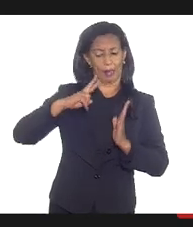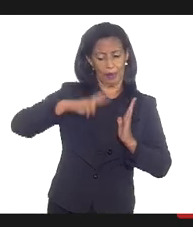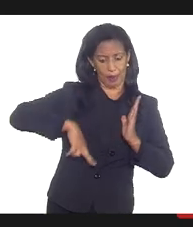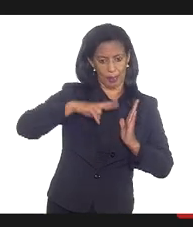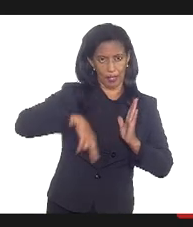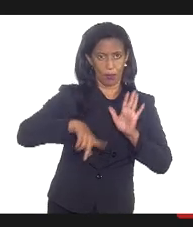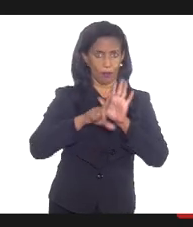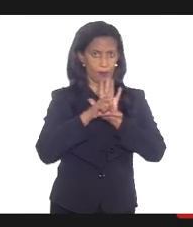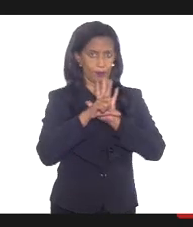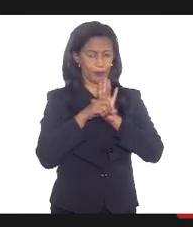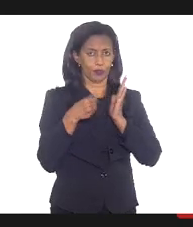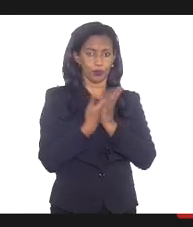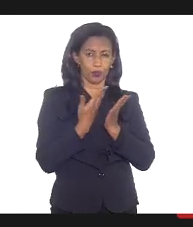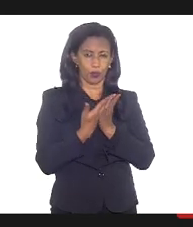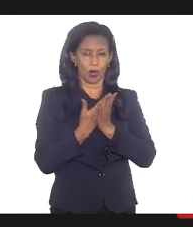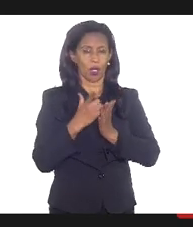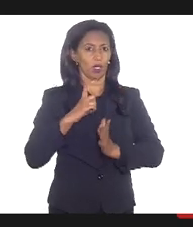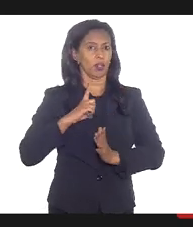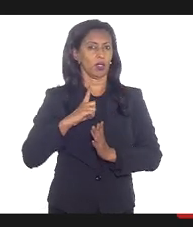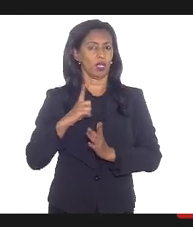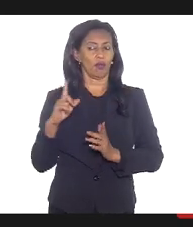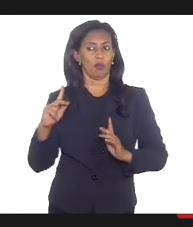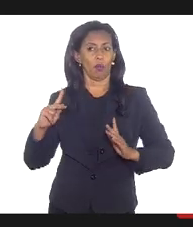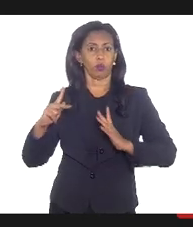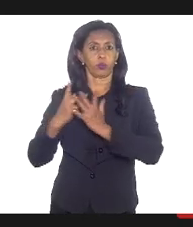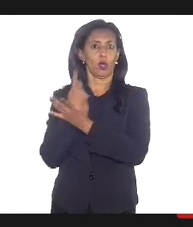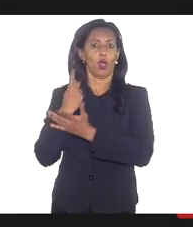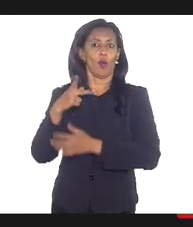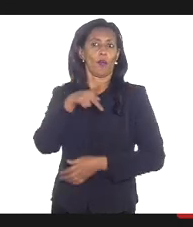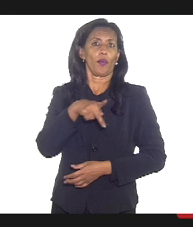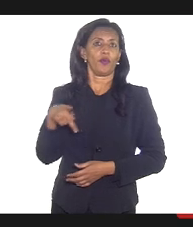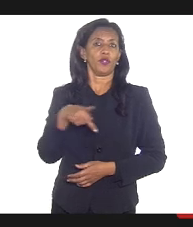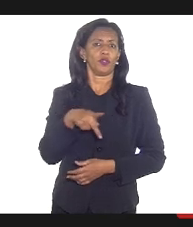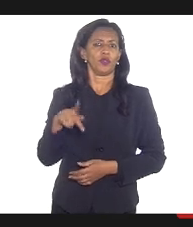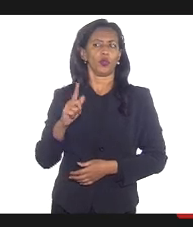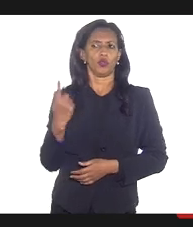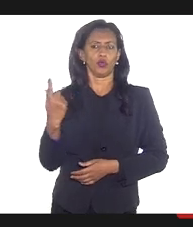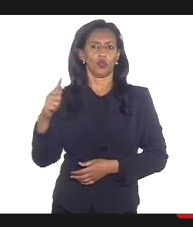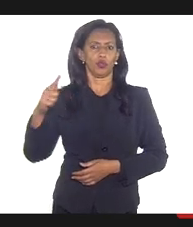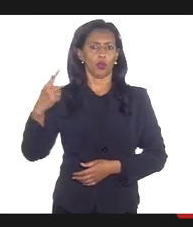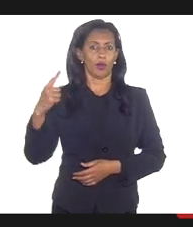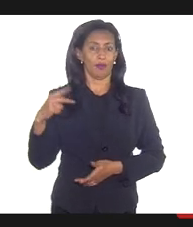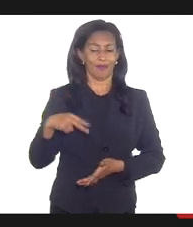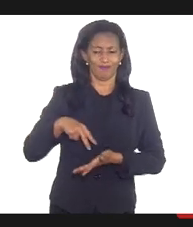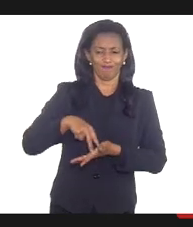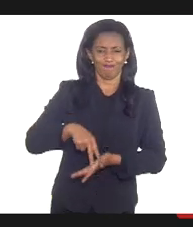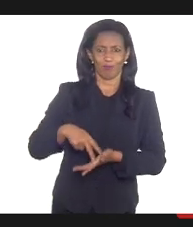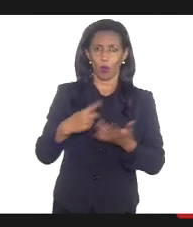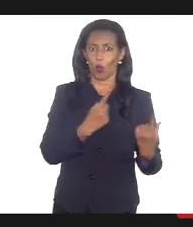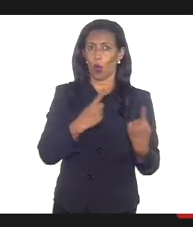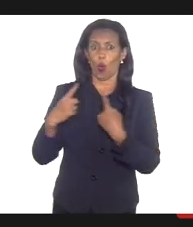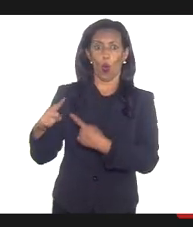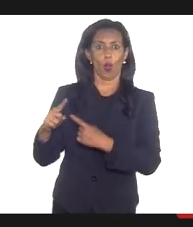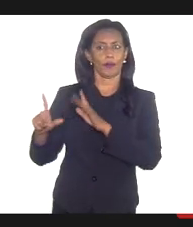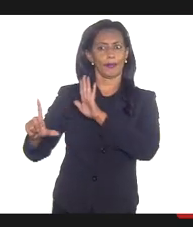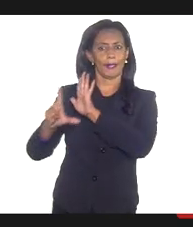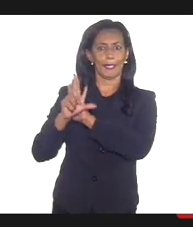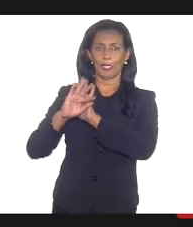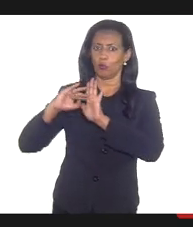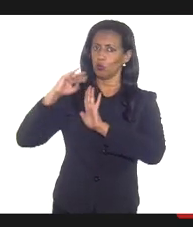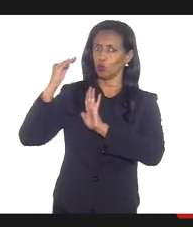um evento de professores de geografia no Rio de Janeiro, ela se posiciona contra a lei como um todo,